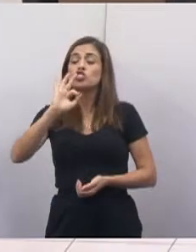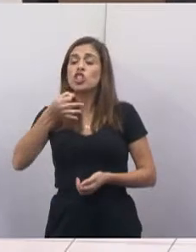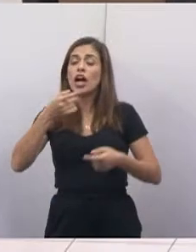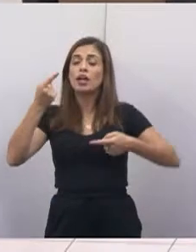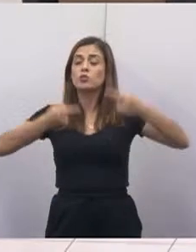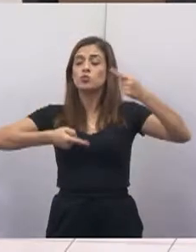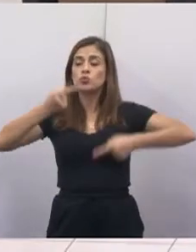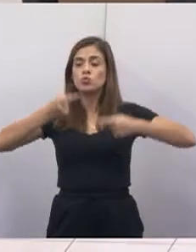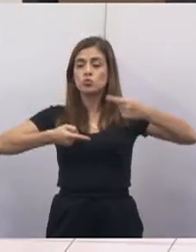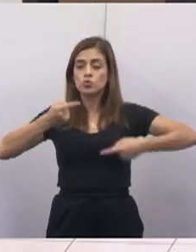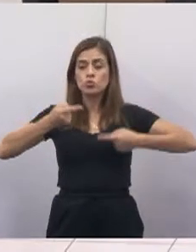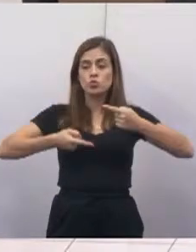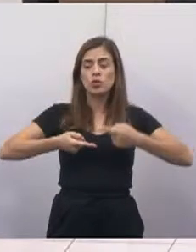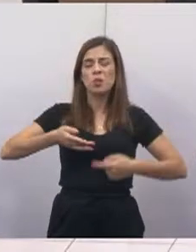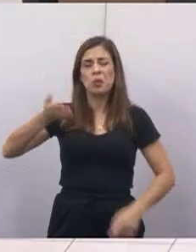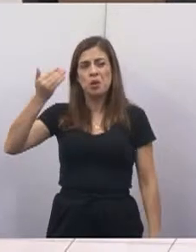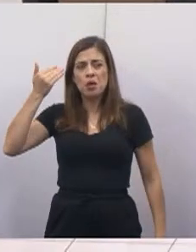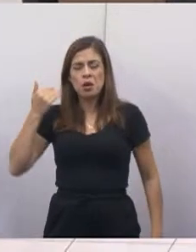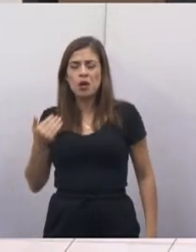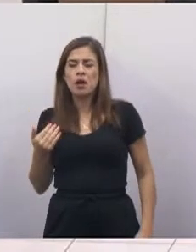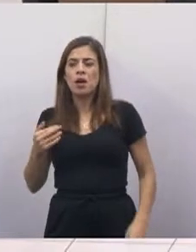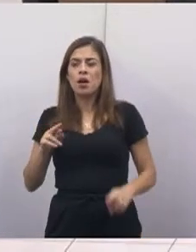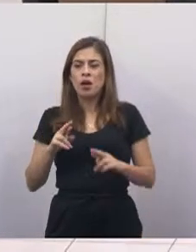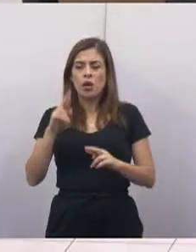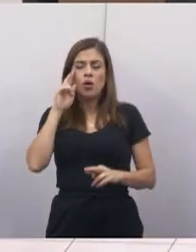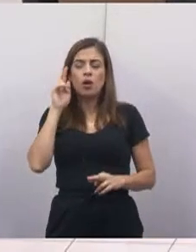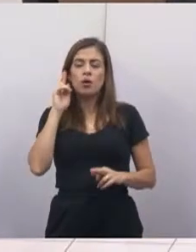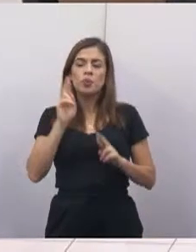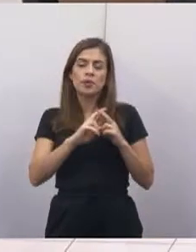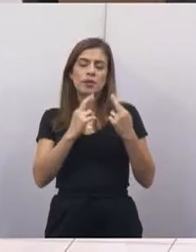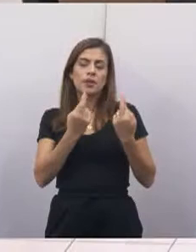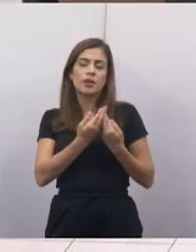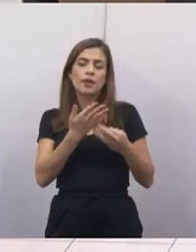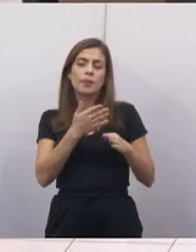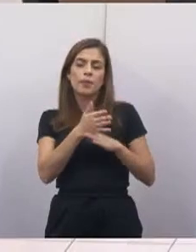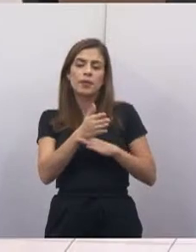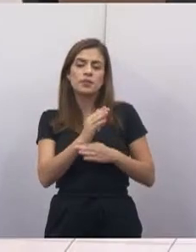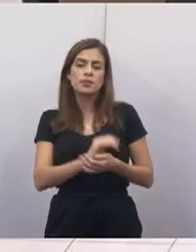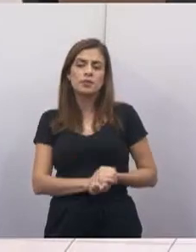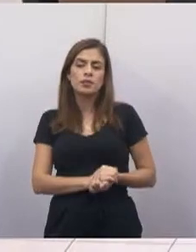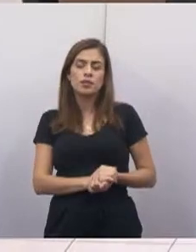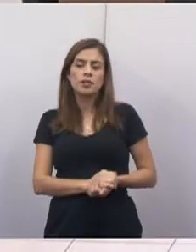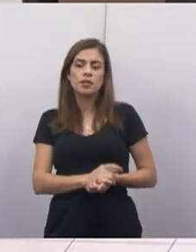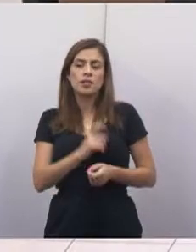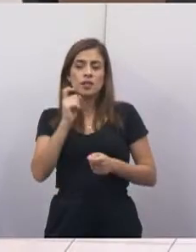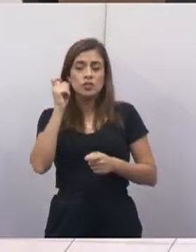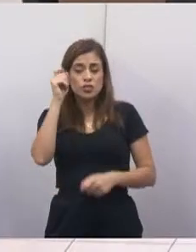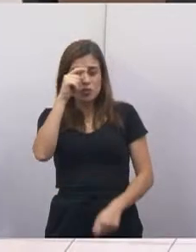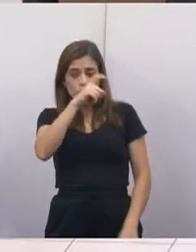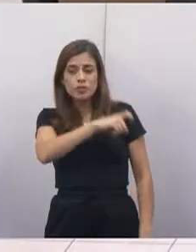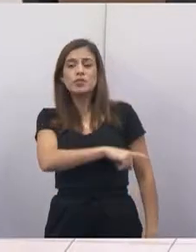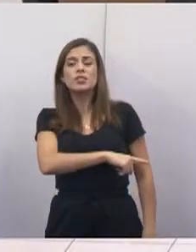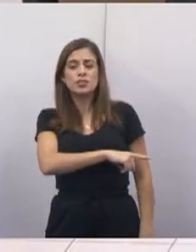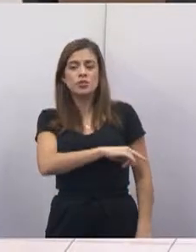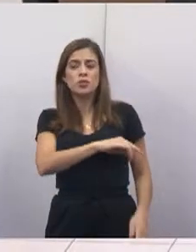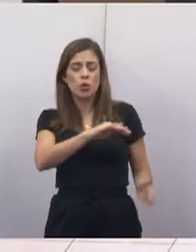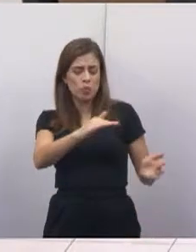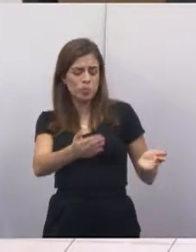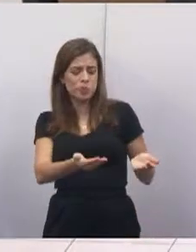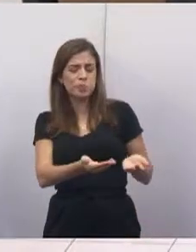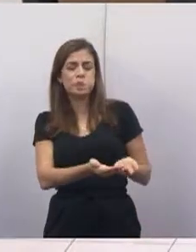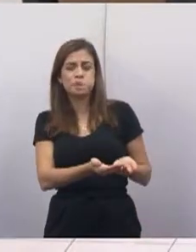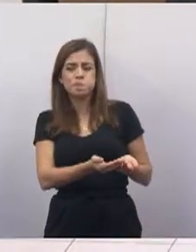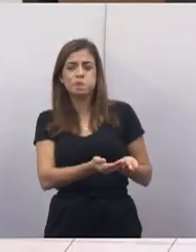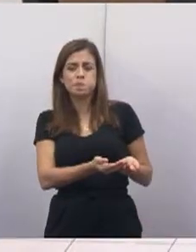sobre isso recentemente, o Roninha esteve nessa reunião, onde foi explanado a dificuldade que é para a instalação desse tipo